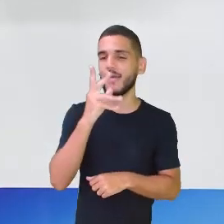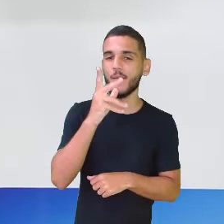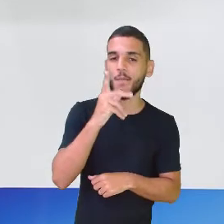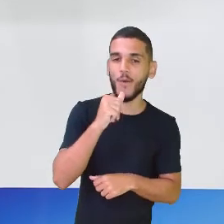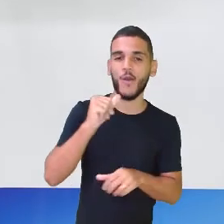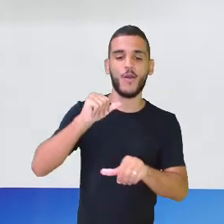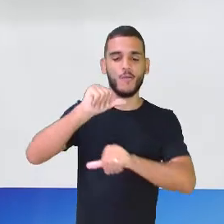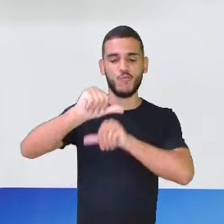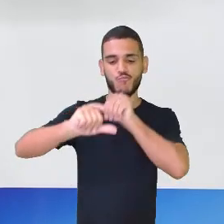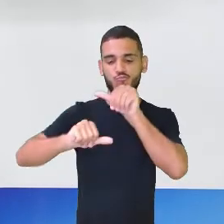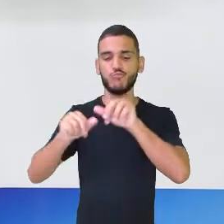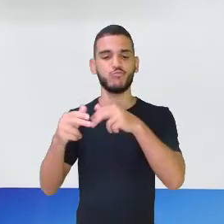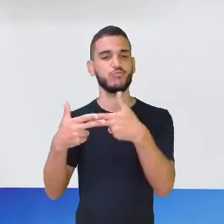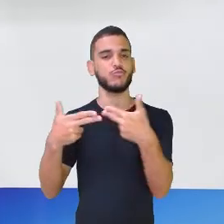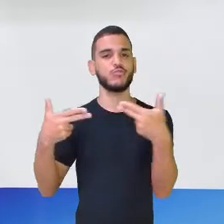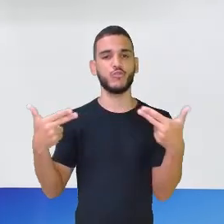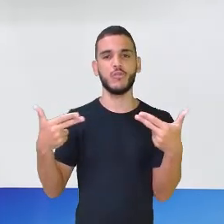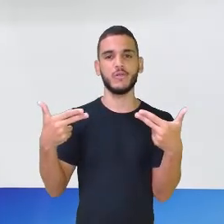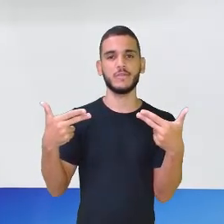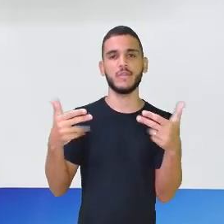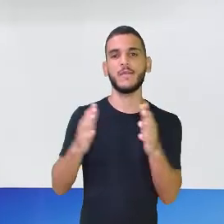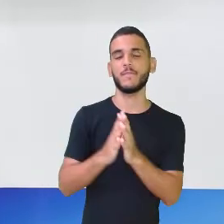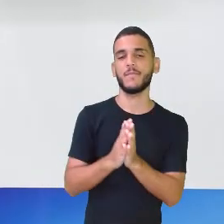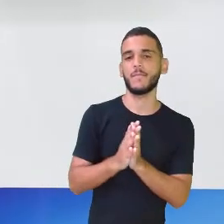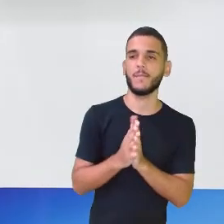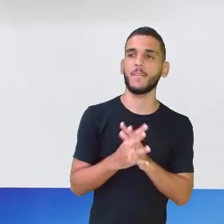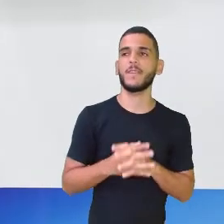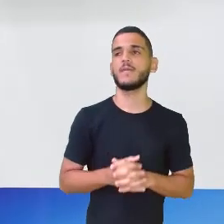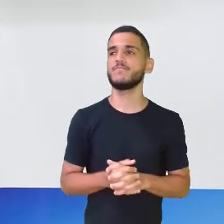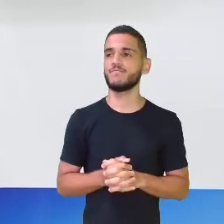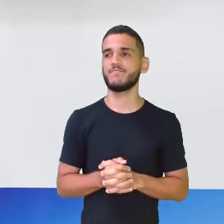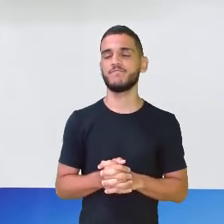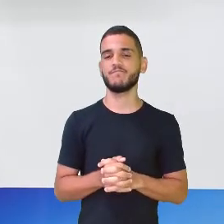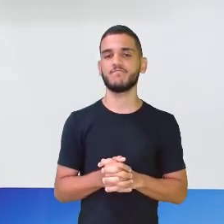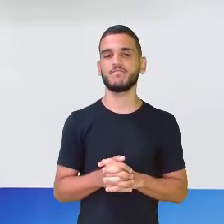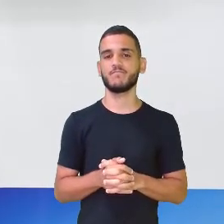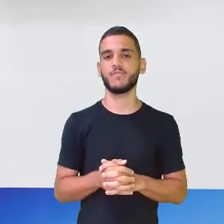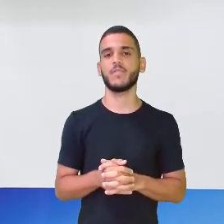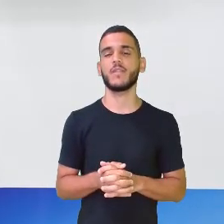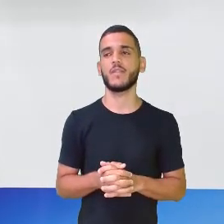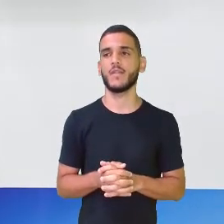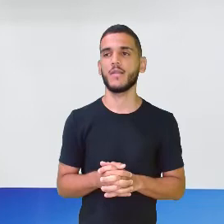foi? Mas olha só o que ele está querendo falar aqui. Quando a gente fala